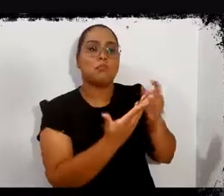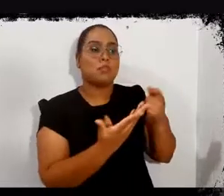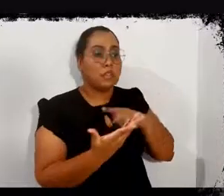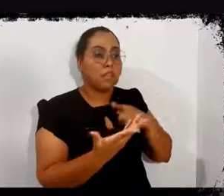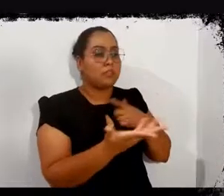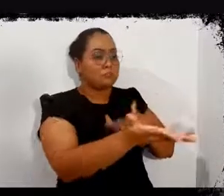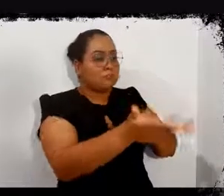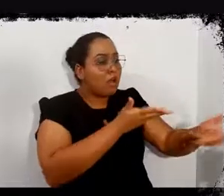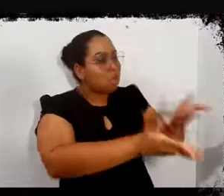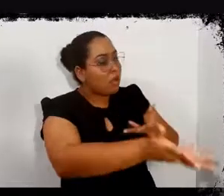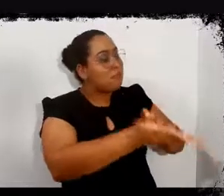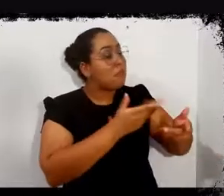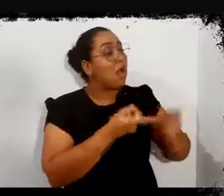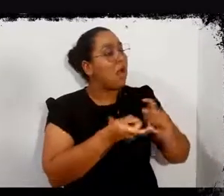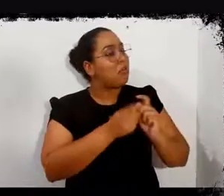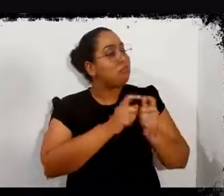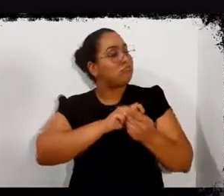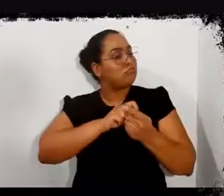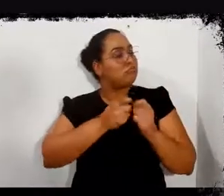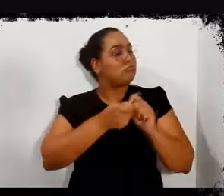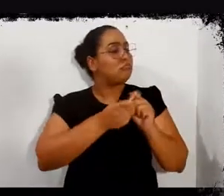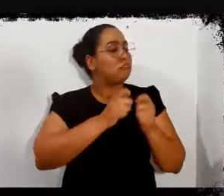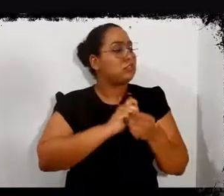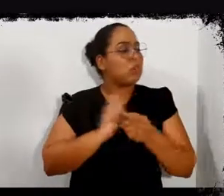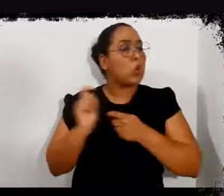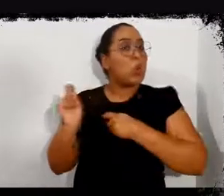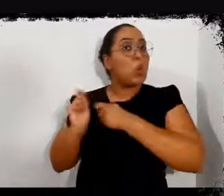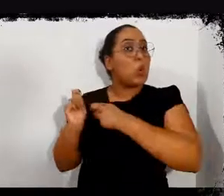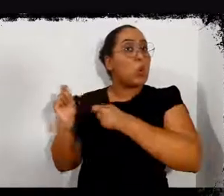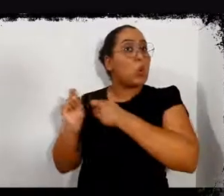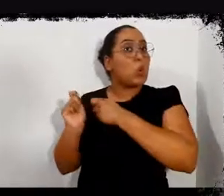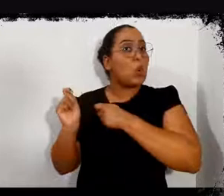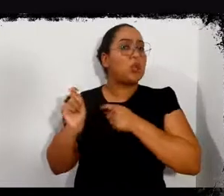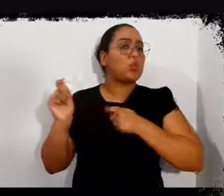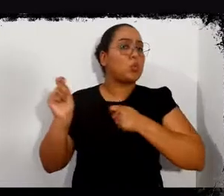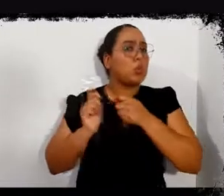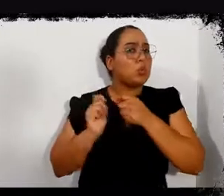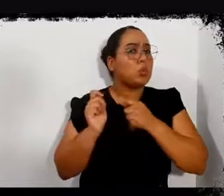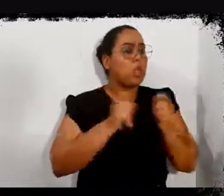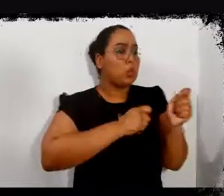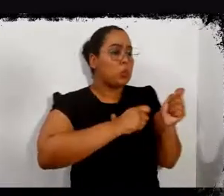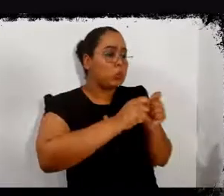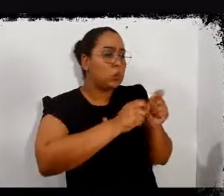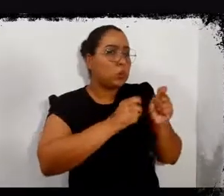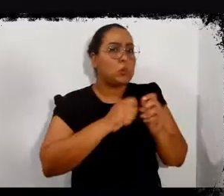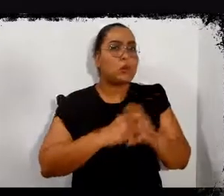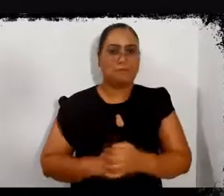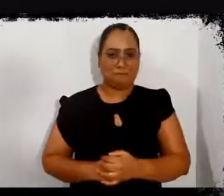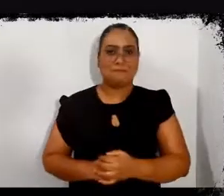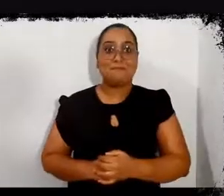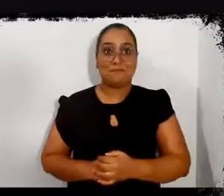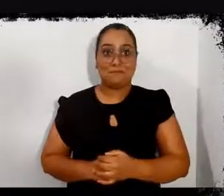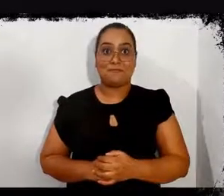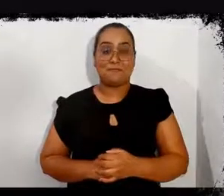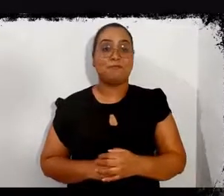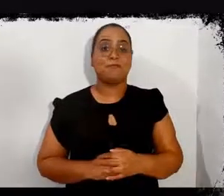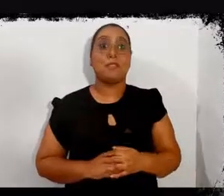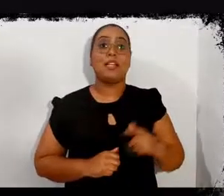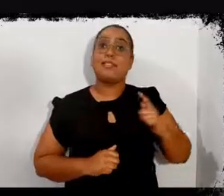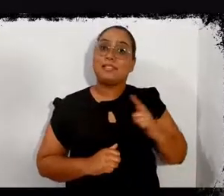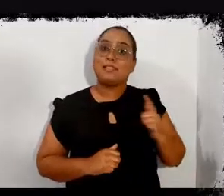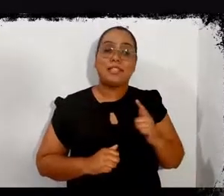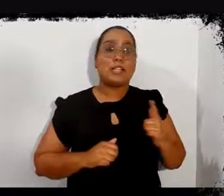O superego apresenta ideais, valores morais e culturais